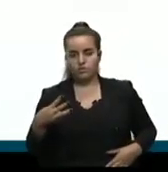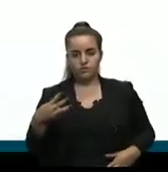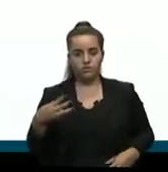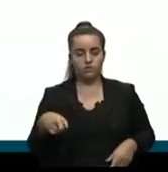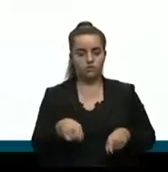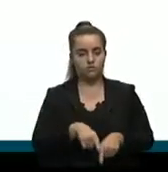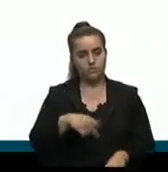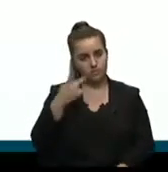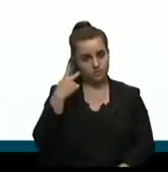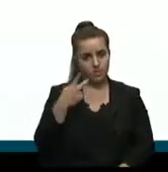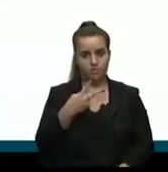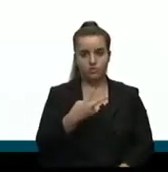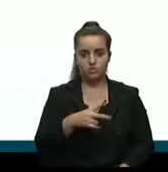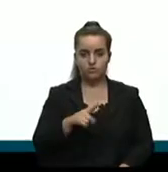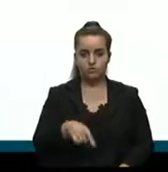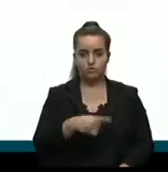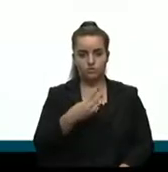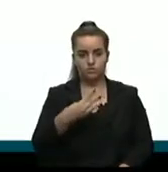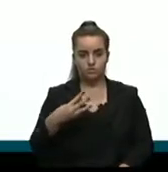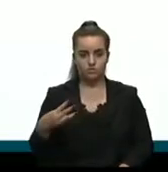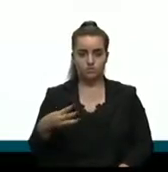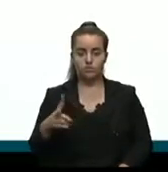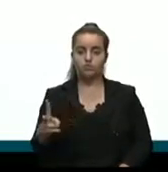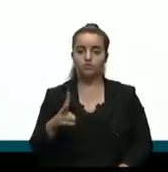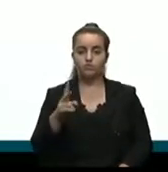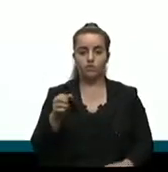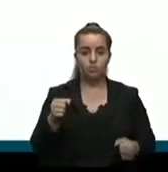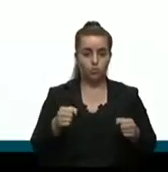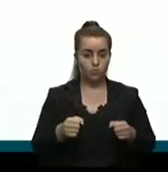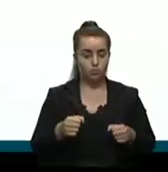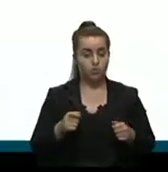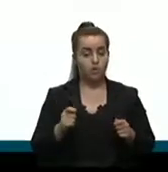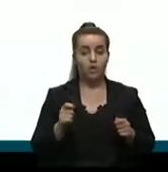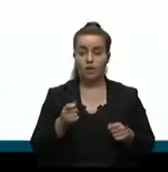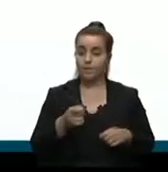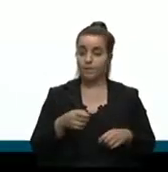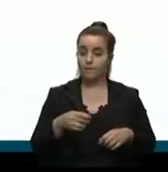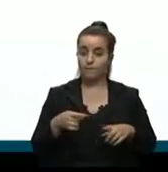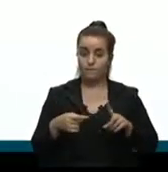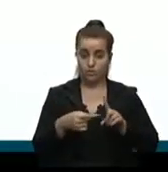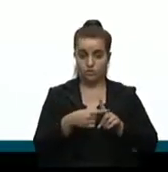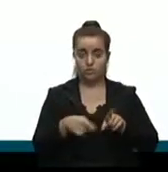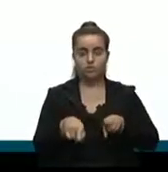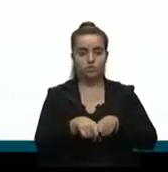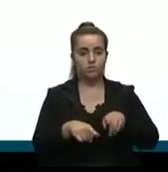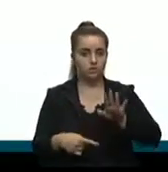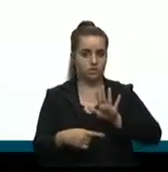para 2,33, o valor positivo e o valor negativo.